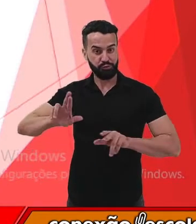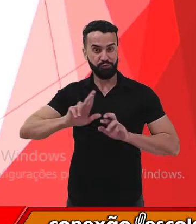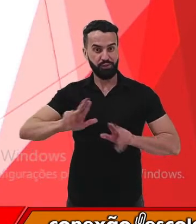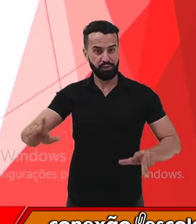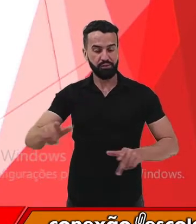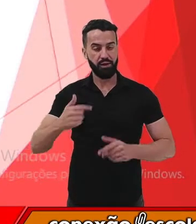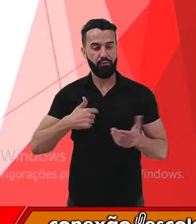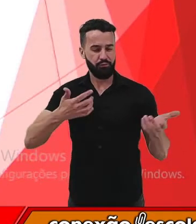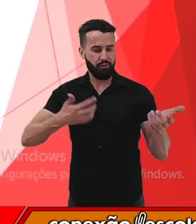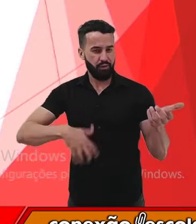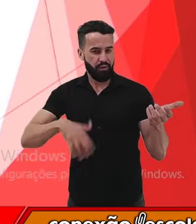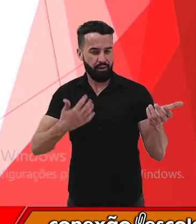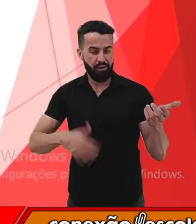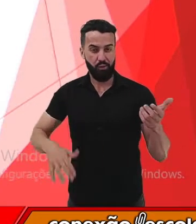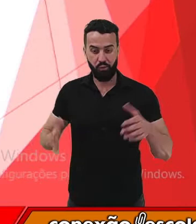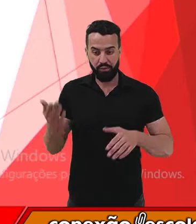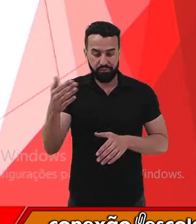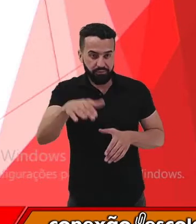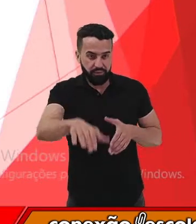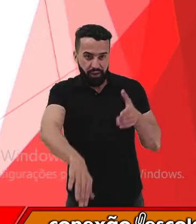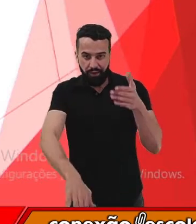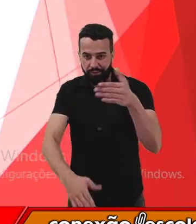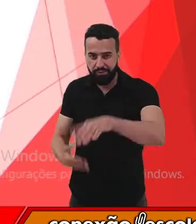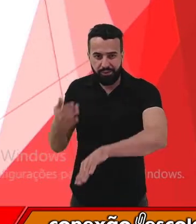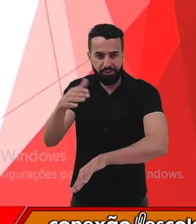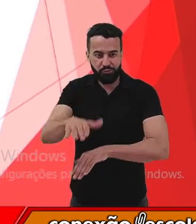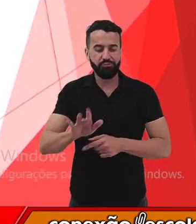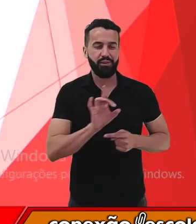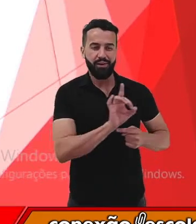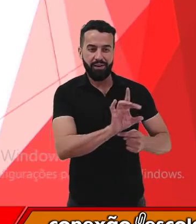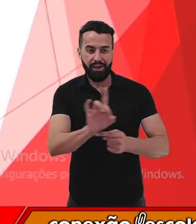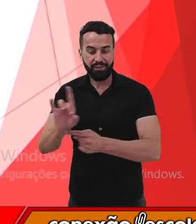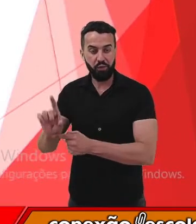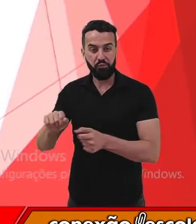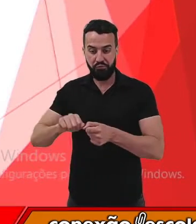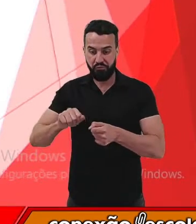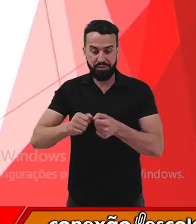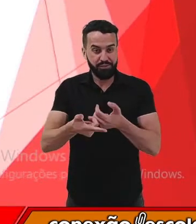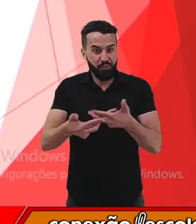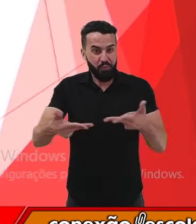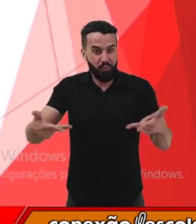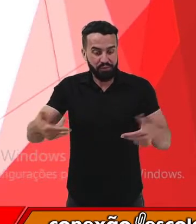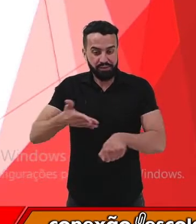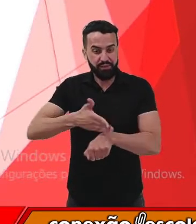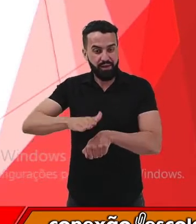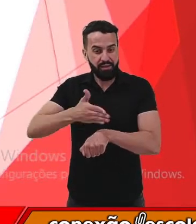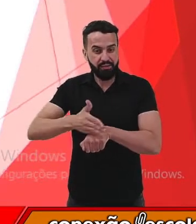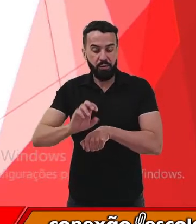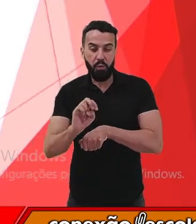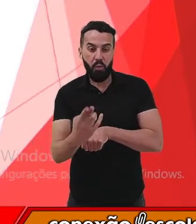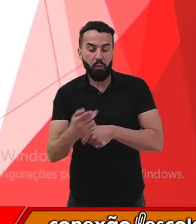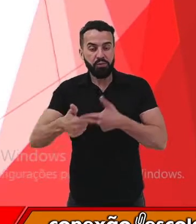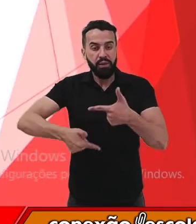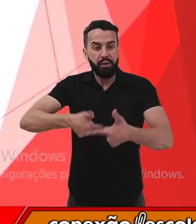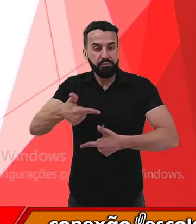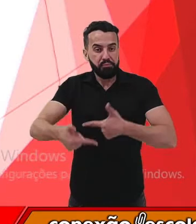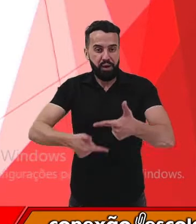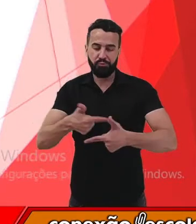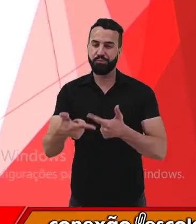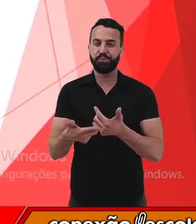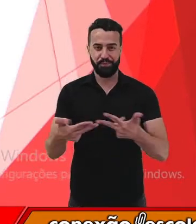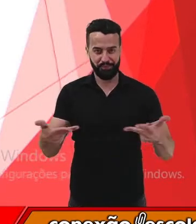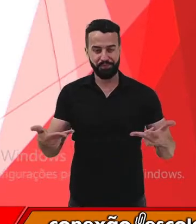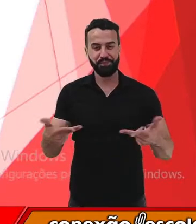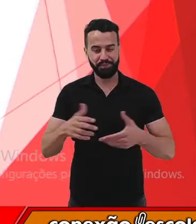tocar violão, outro nadando e cada um praticando algum exercício, alguma atividade, né? A